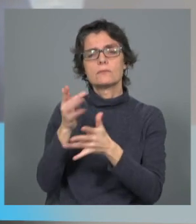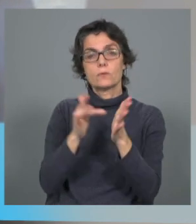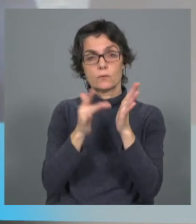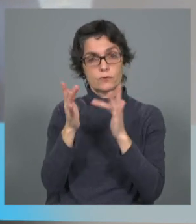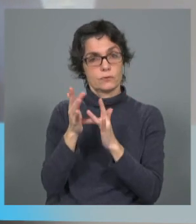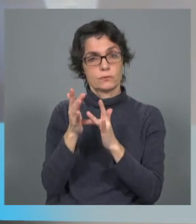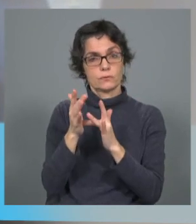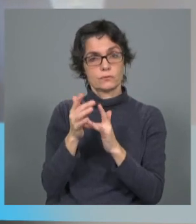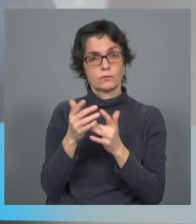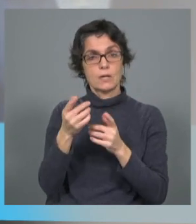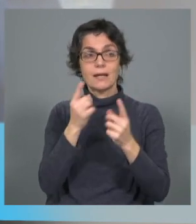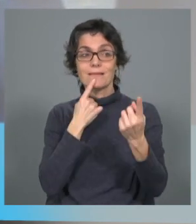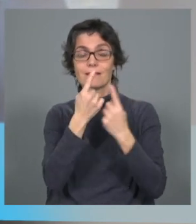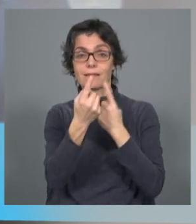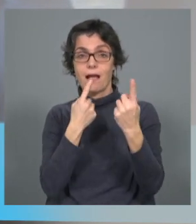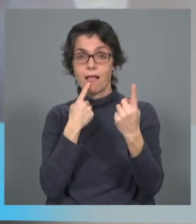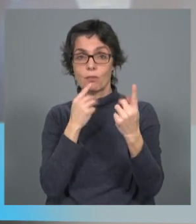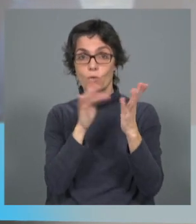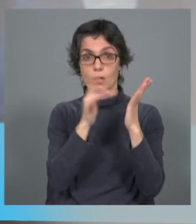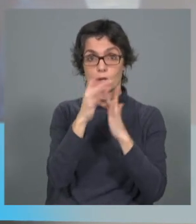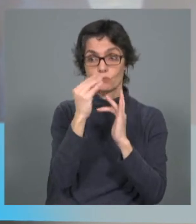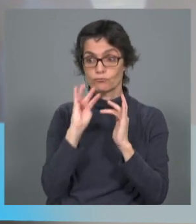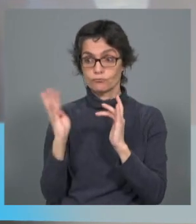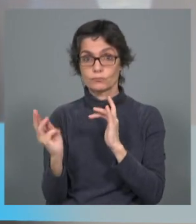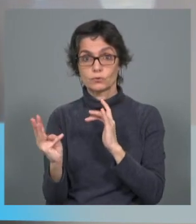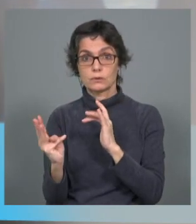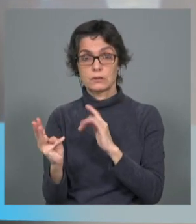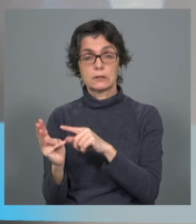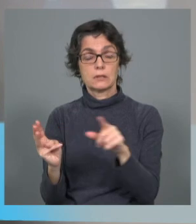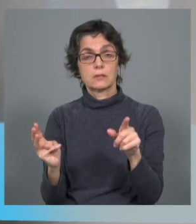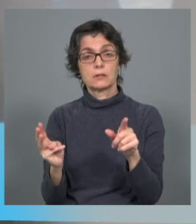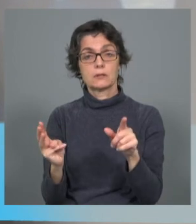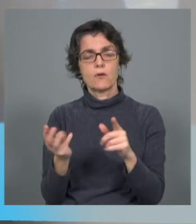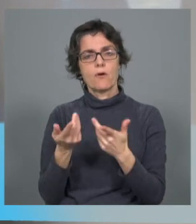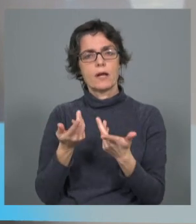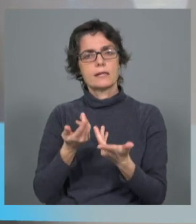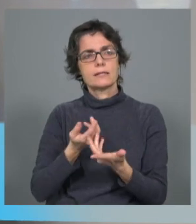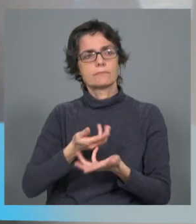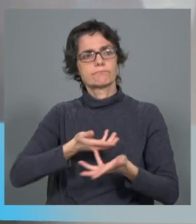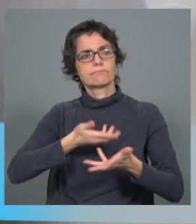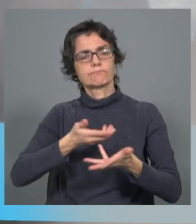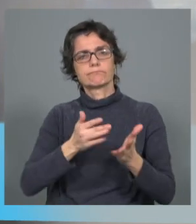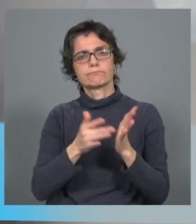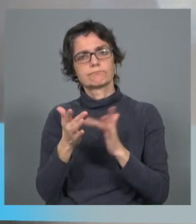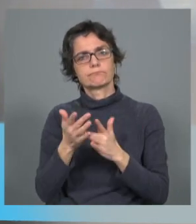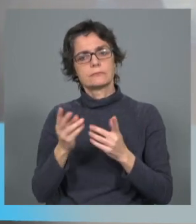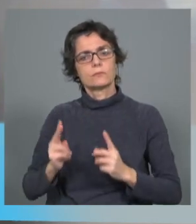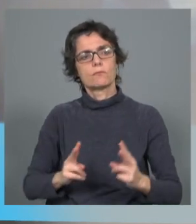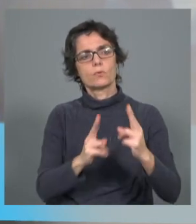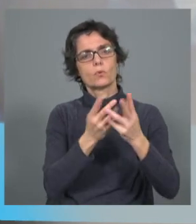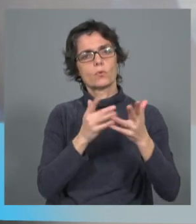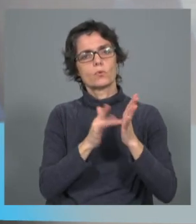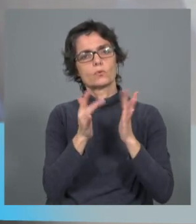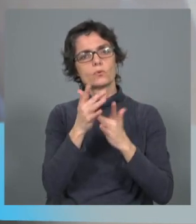há aqui algo que pode ser ensaiado de novo. E é essa transfiguração de repente, a relação com ele, o encontro com ele,